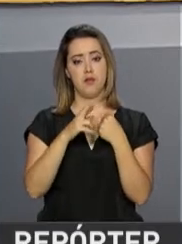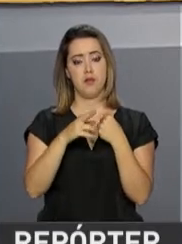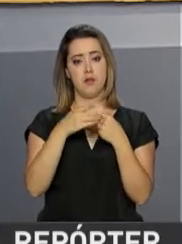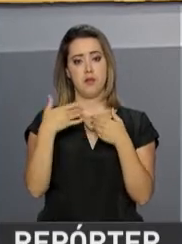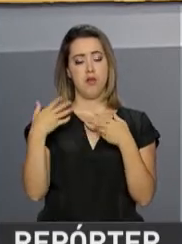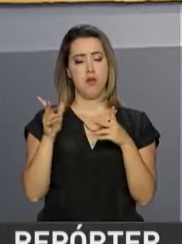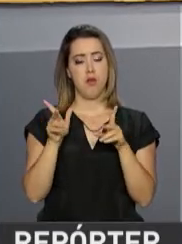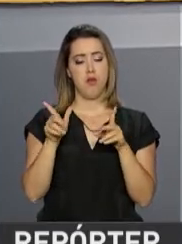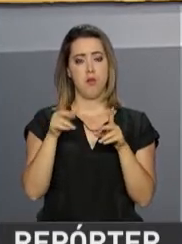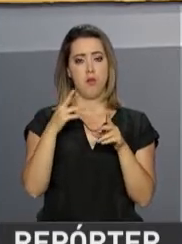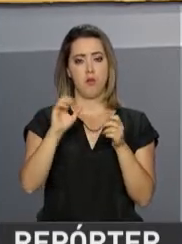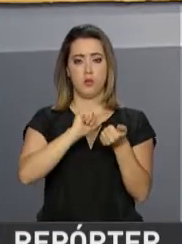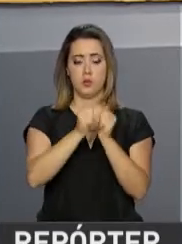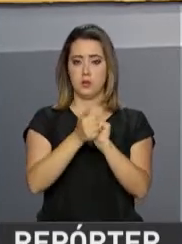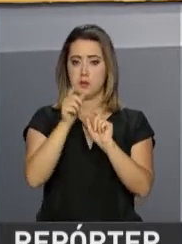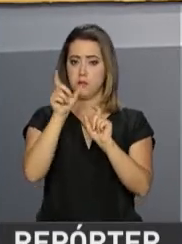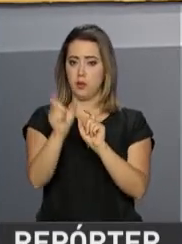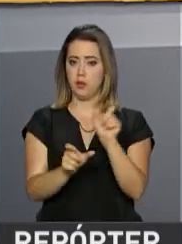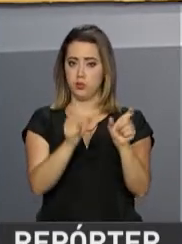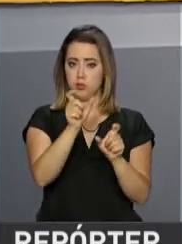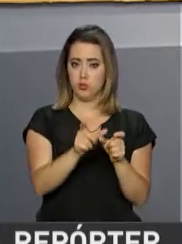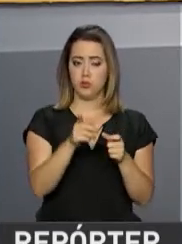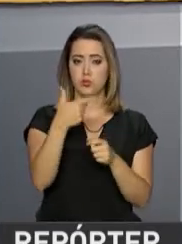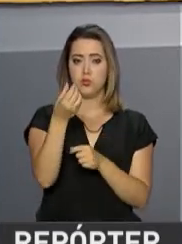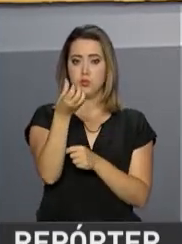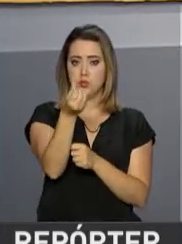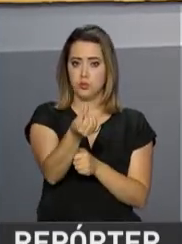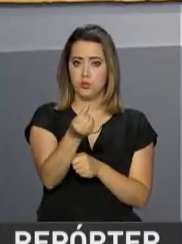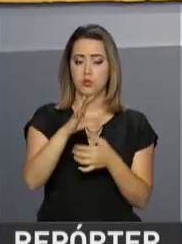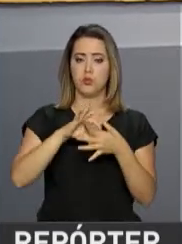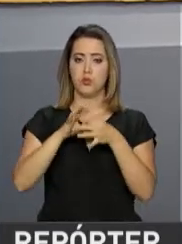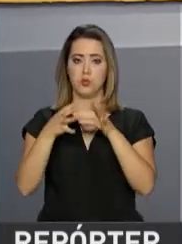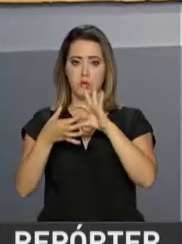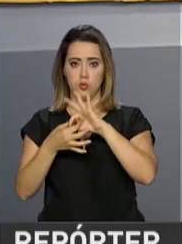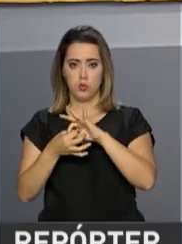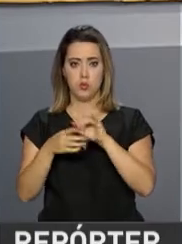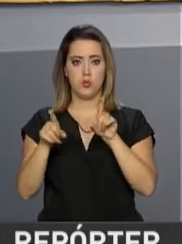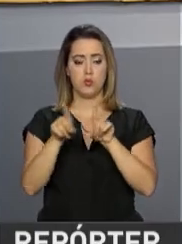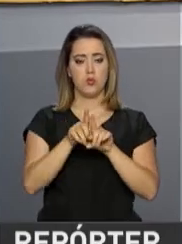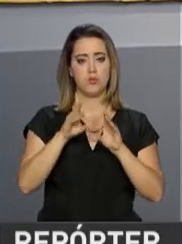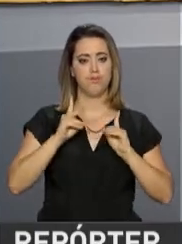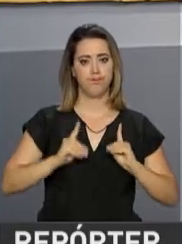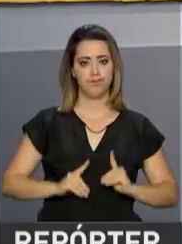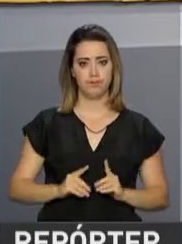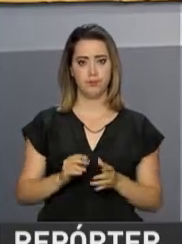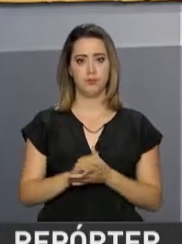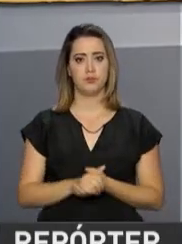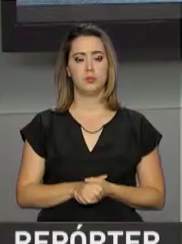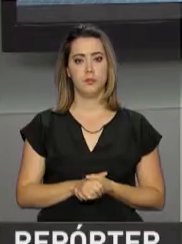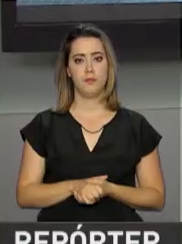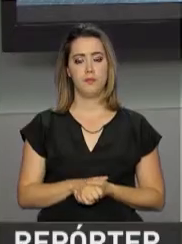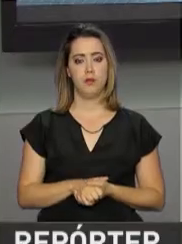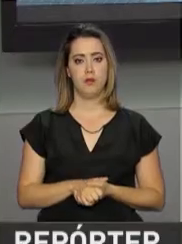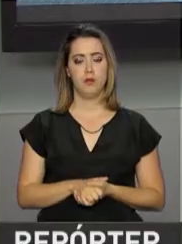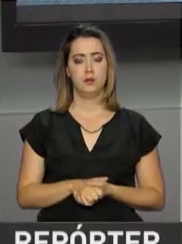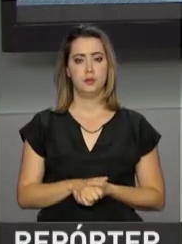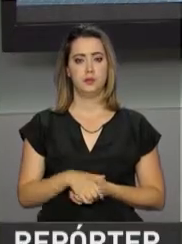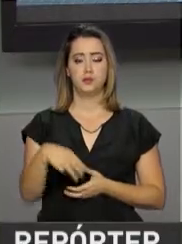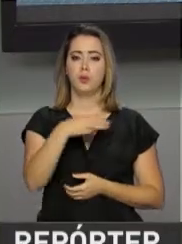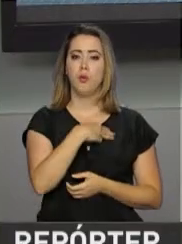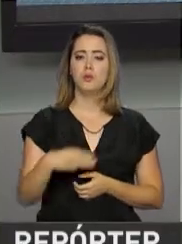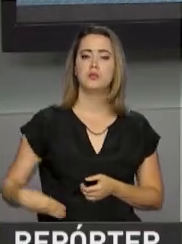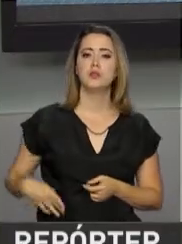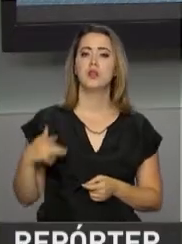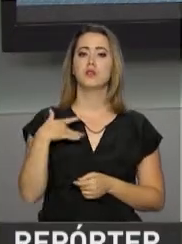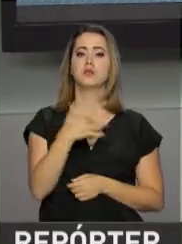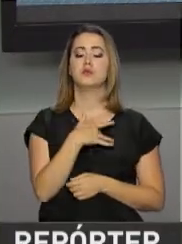2016 nas modalidades que compõem o programa dos jogos olímpicos e dos jogos paralímpicos o ministério da